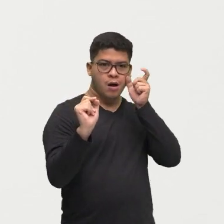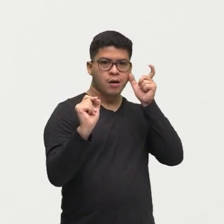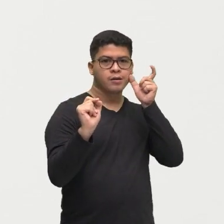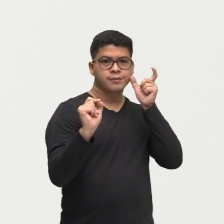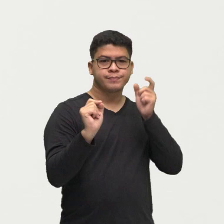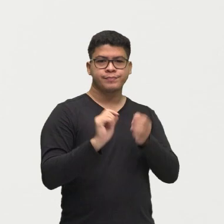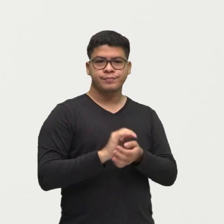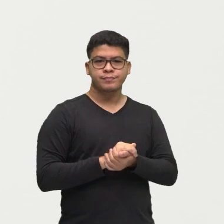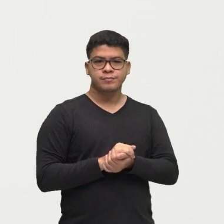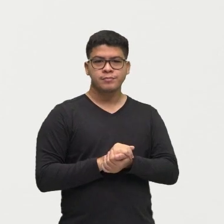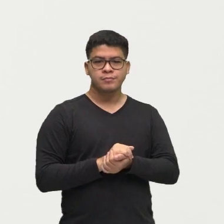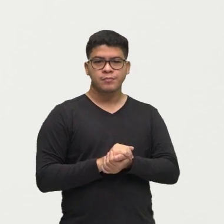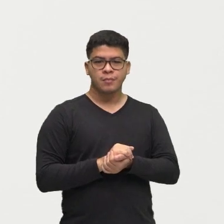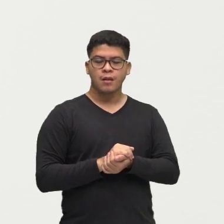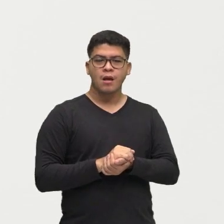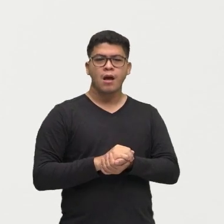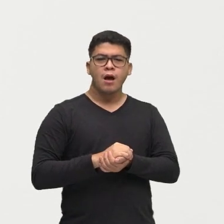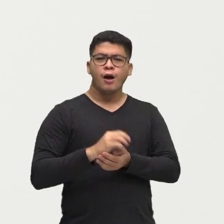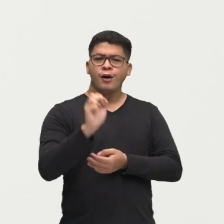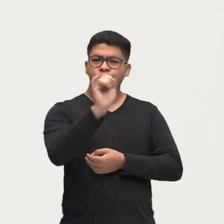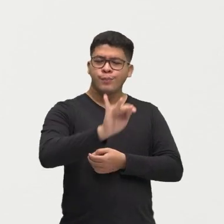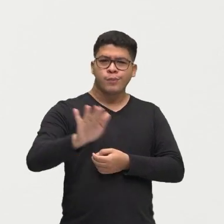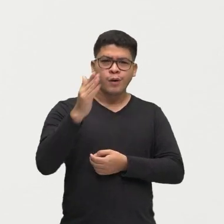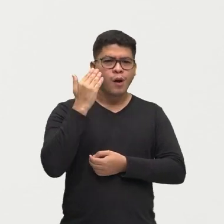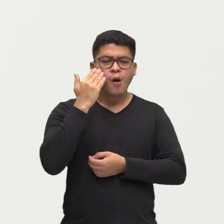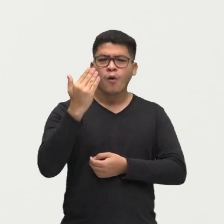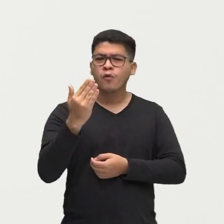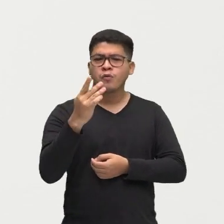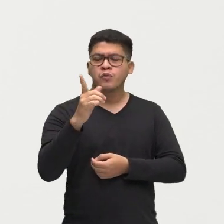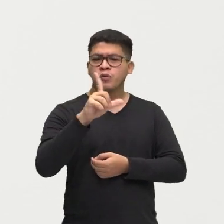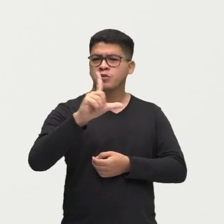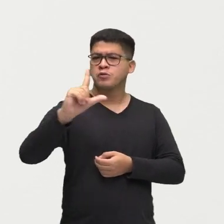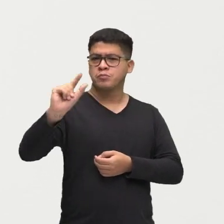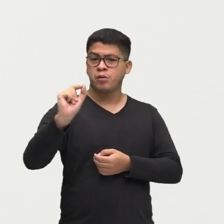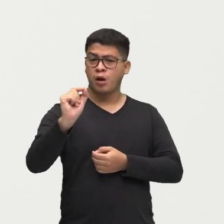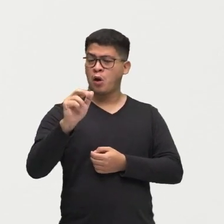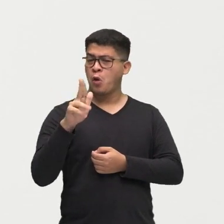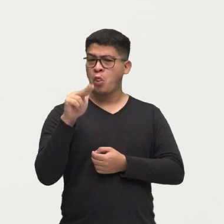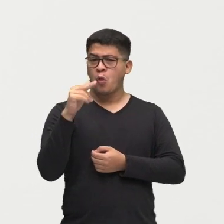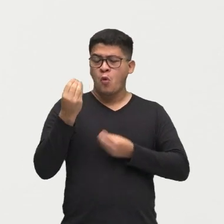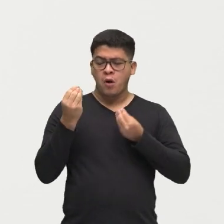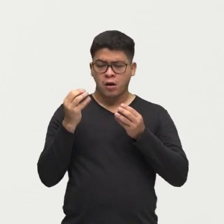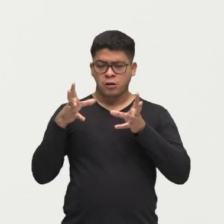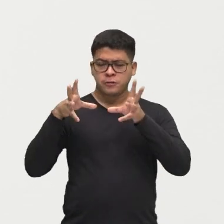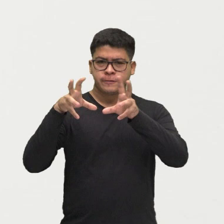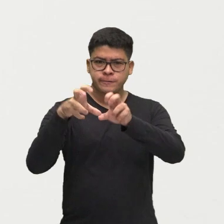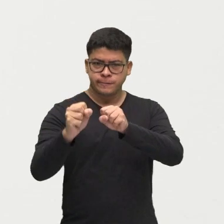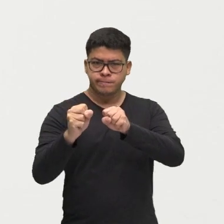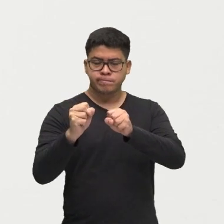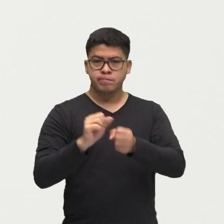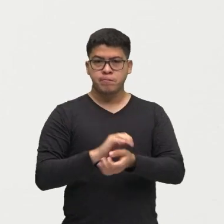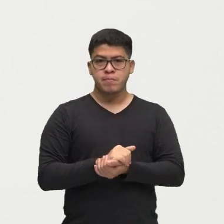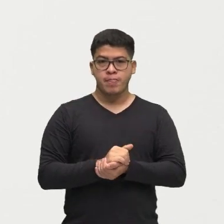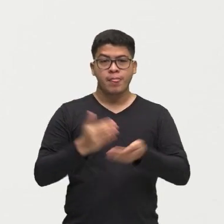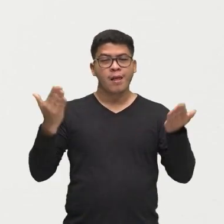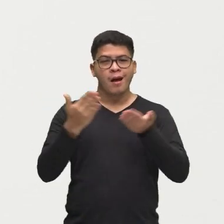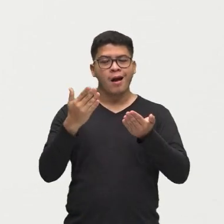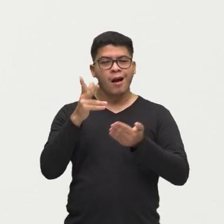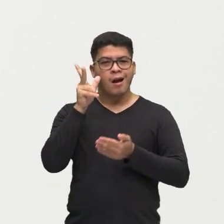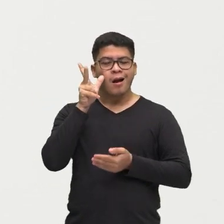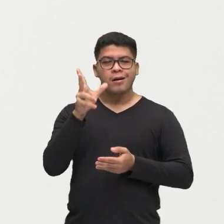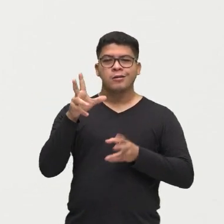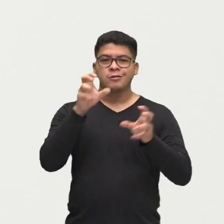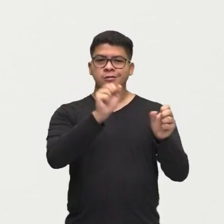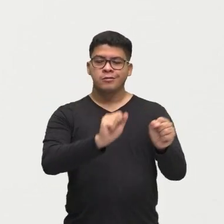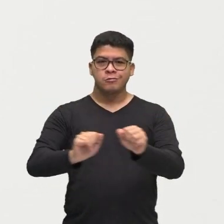Essa imagem fugidia que nunca pude alcançar. Agora que estou desperto, agora a vejo